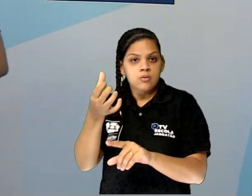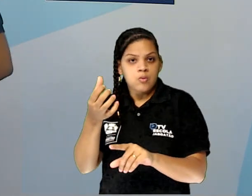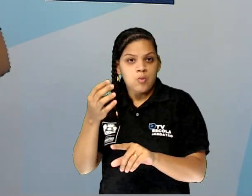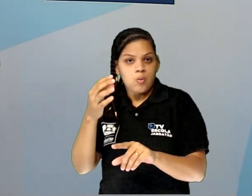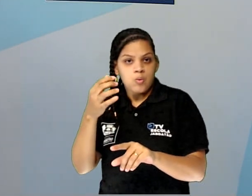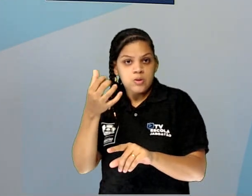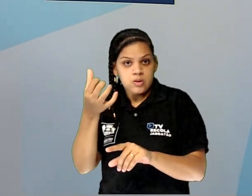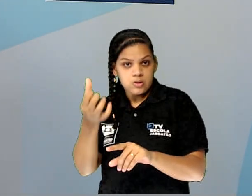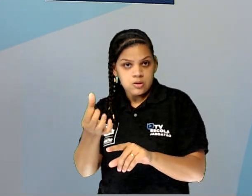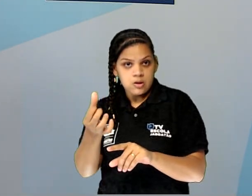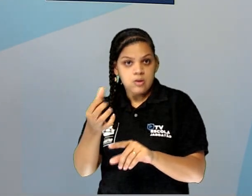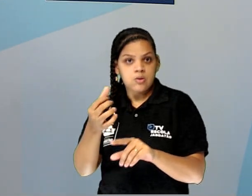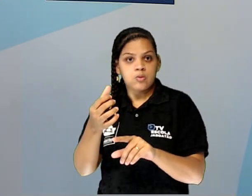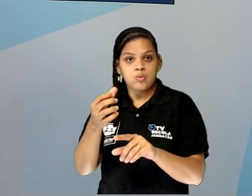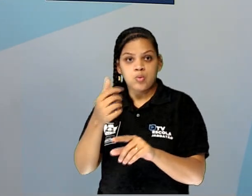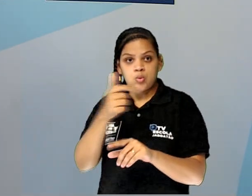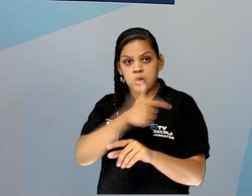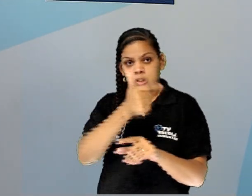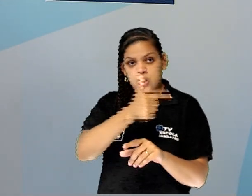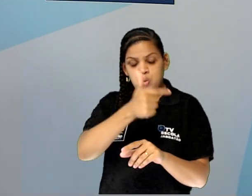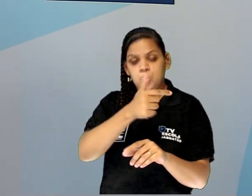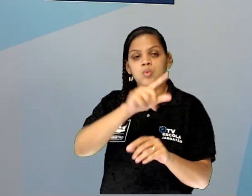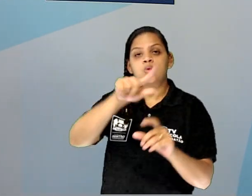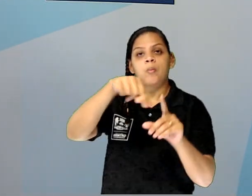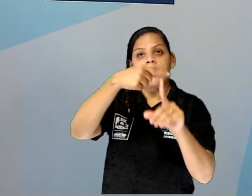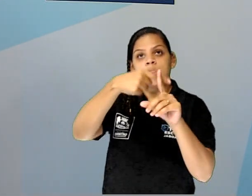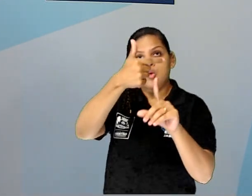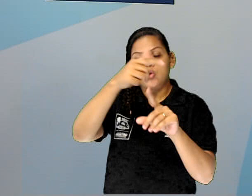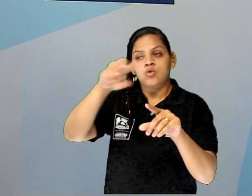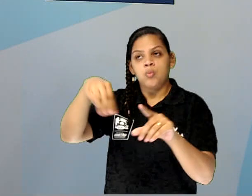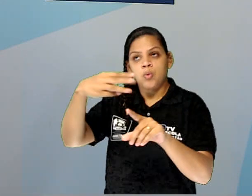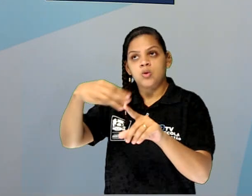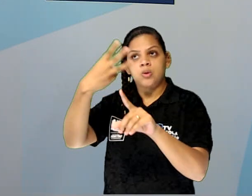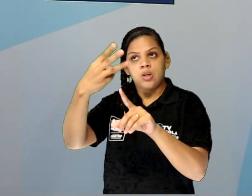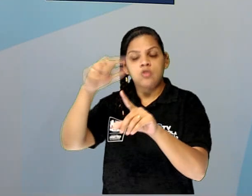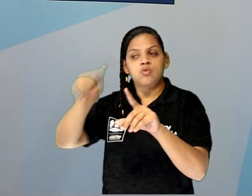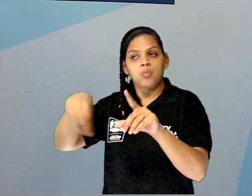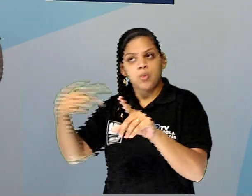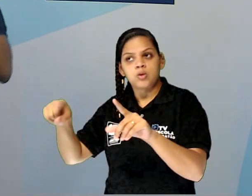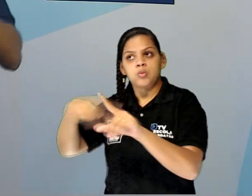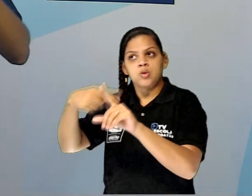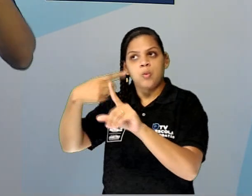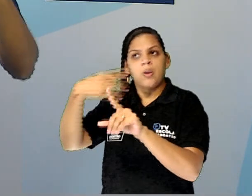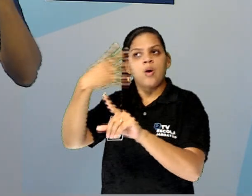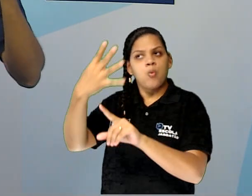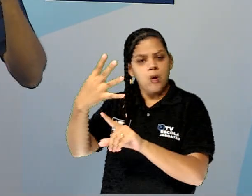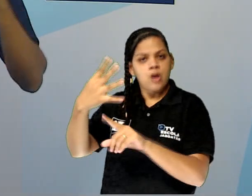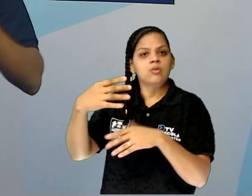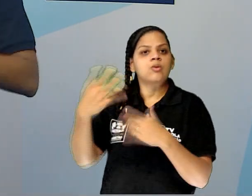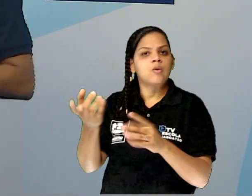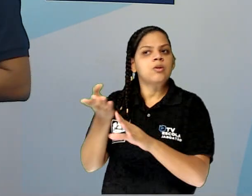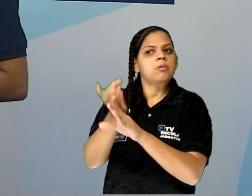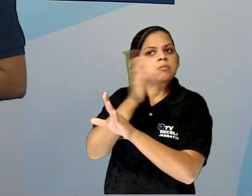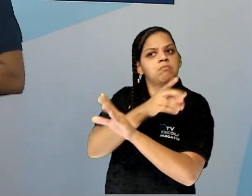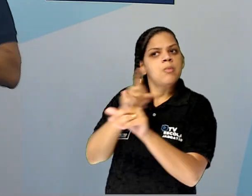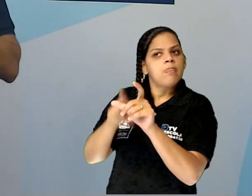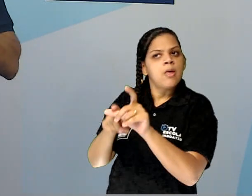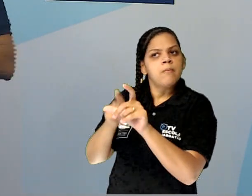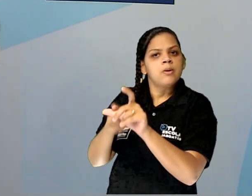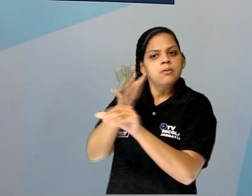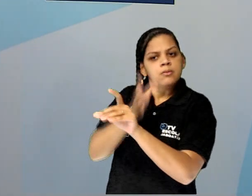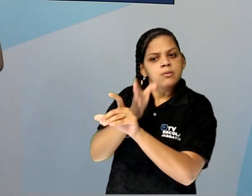4. Então, no segundo soma 2, no próximo soma 3, no próximo soma 4. Tá certo? Sempre ao anterior. São